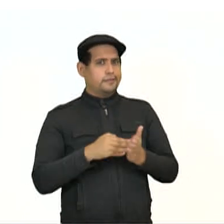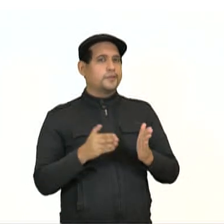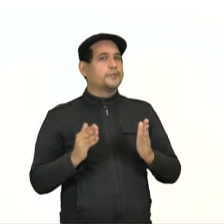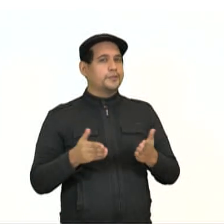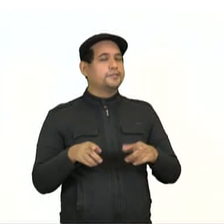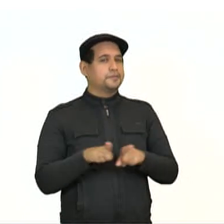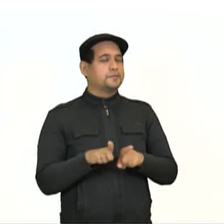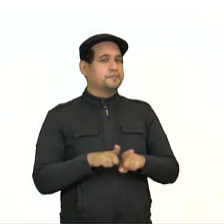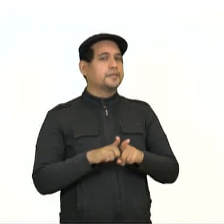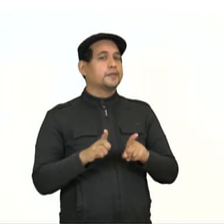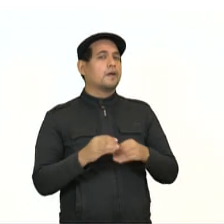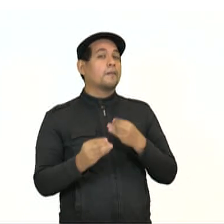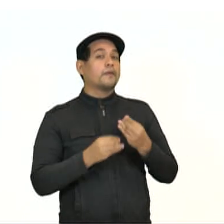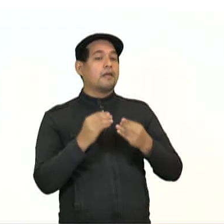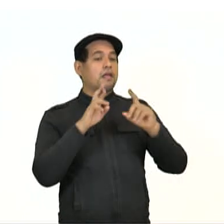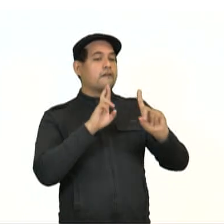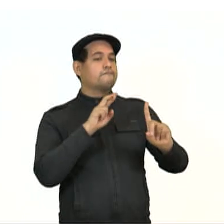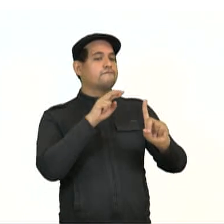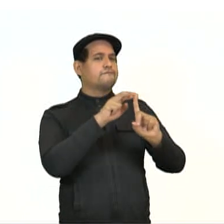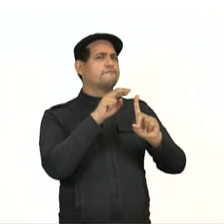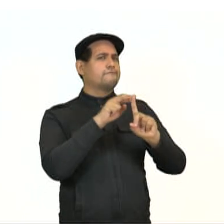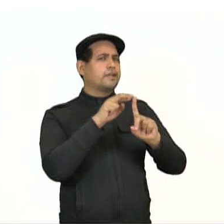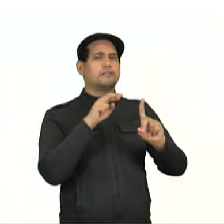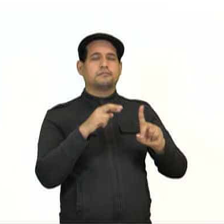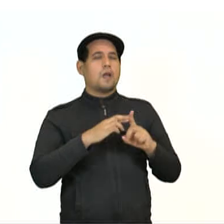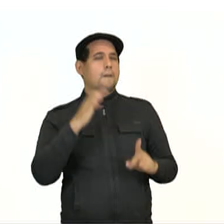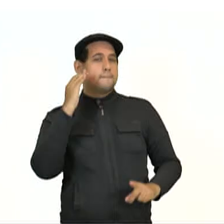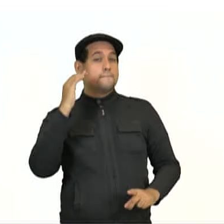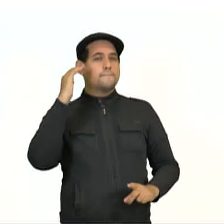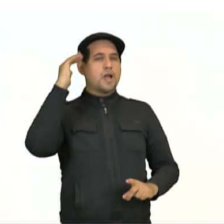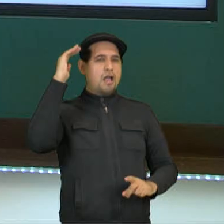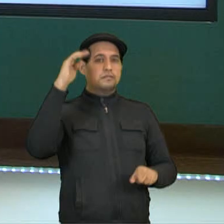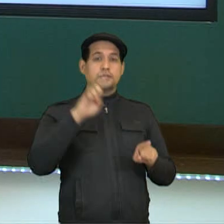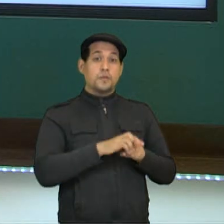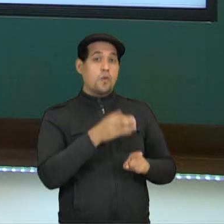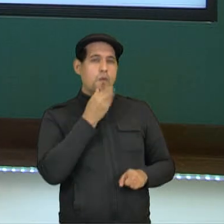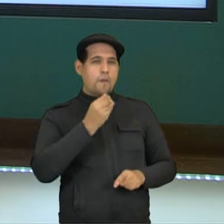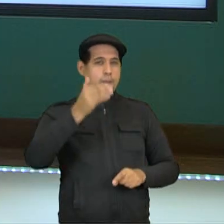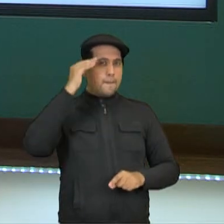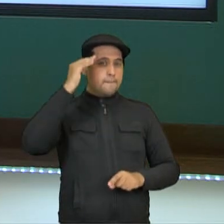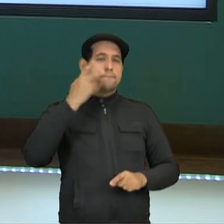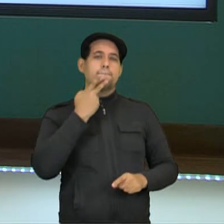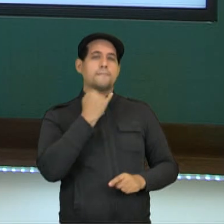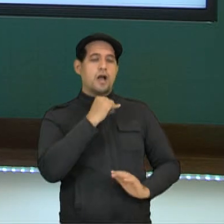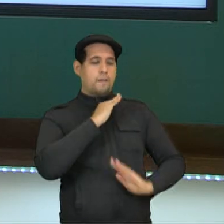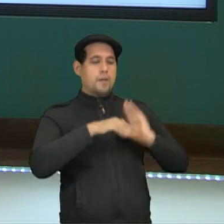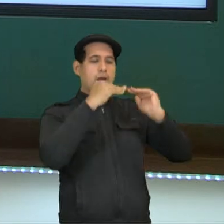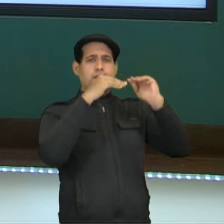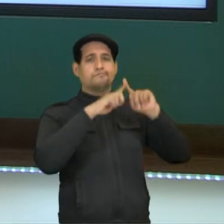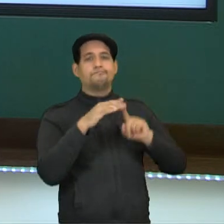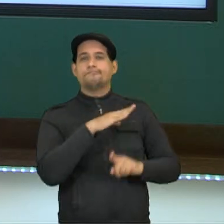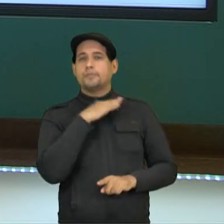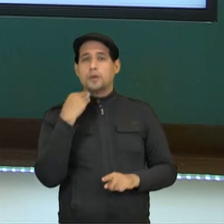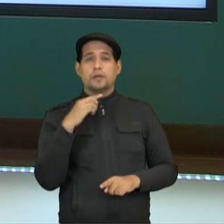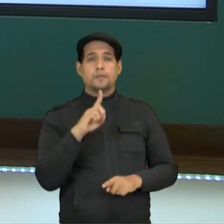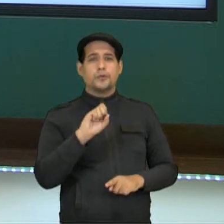hoje, né? Como aí uns livros do pai, né? Porque o nosso Darwin foi o pai da evolução. E ele morreu